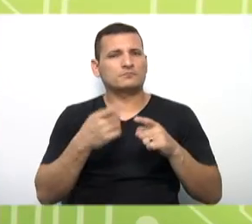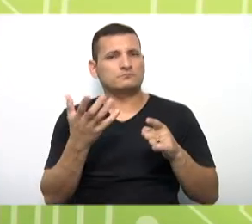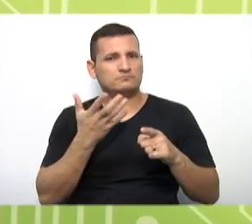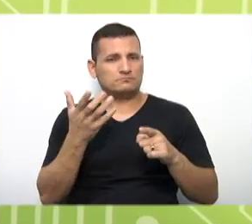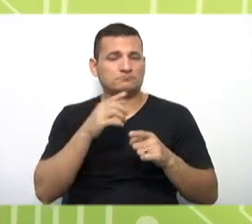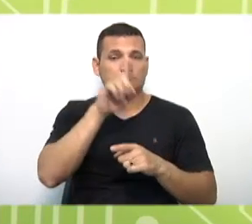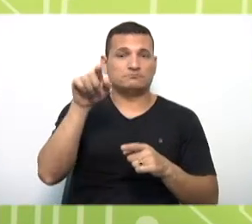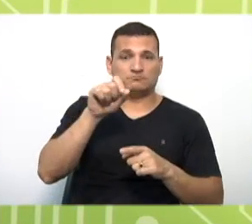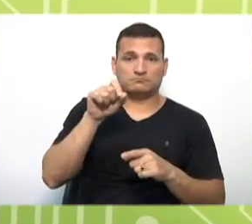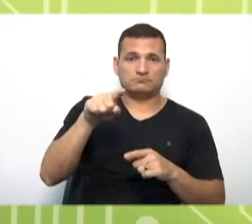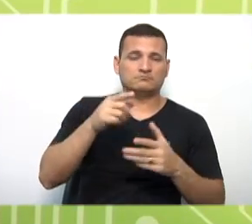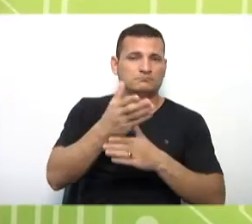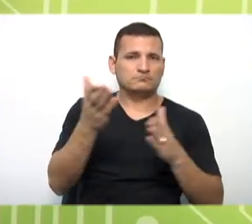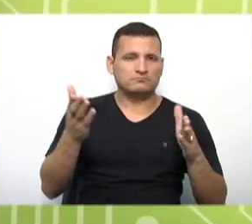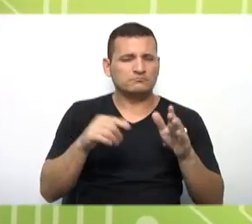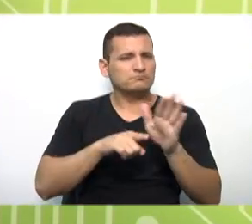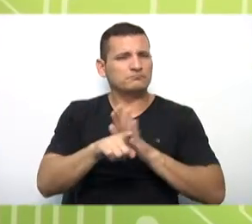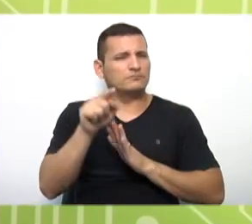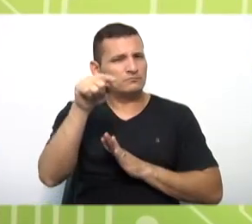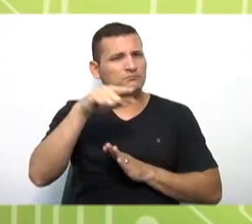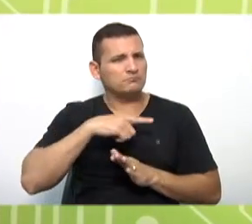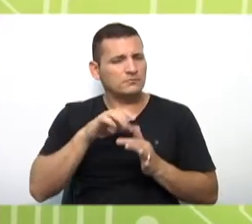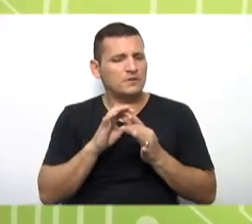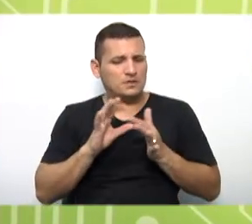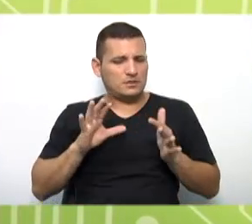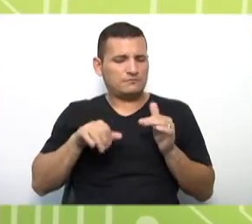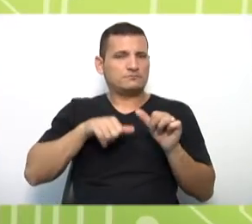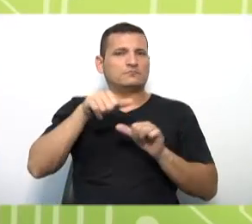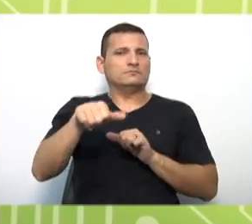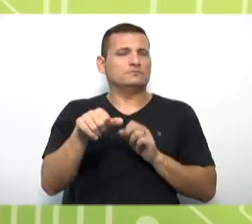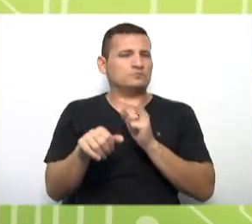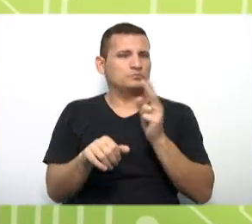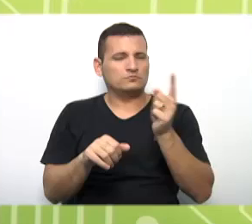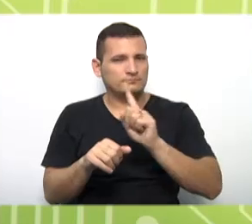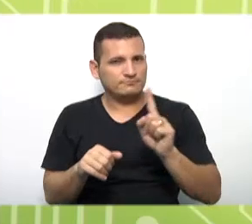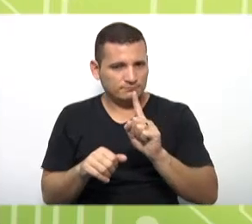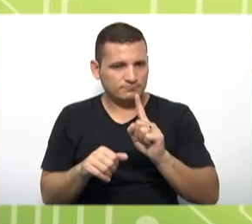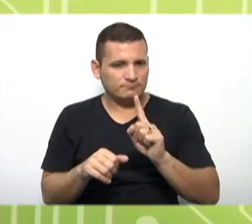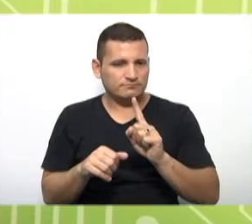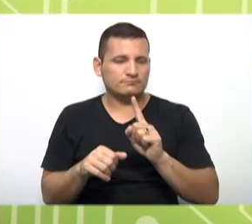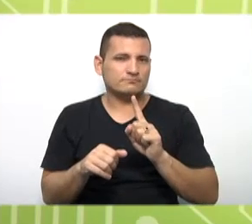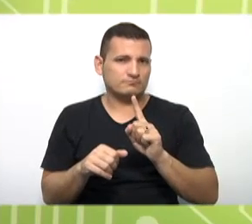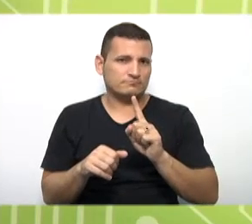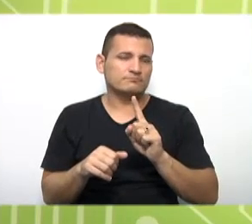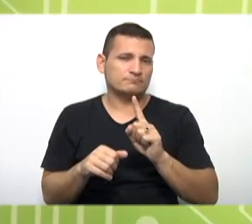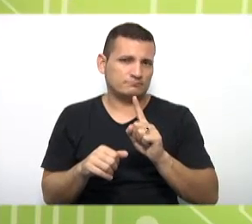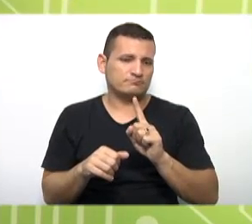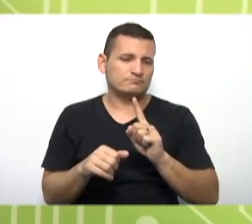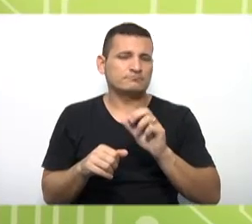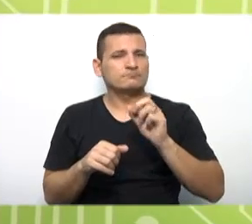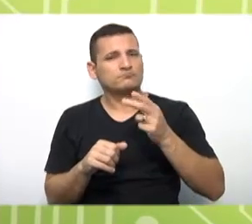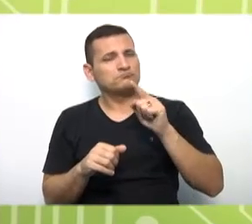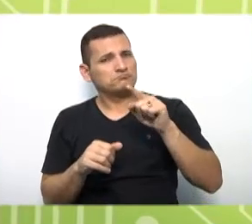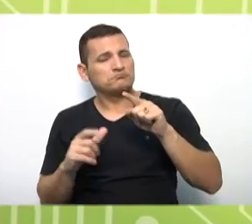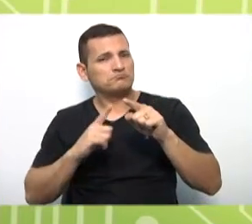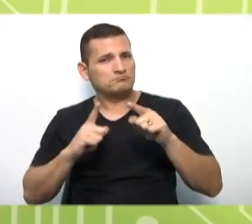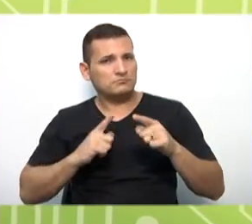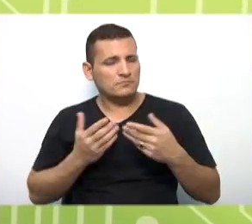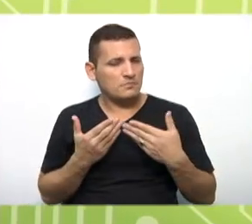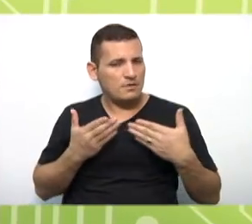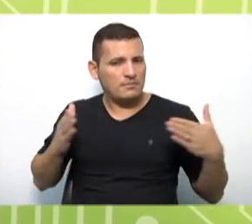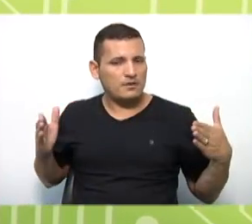para você. Você é flexível à mudança? Você é aberto para as mudanças, para as